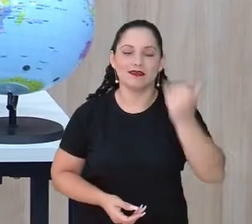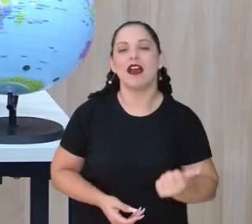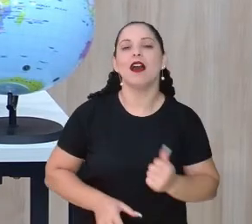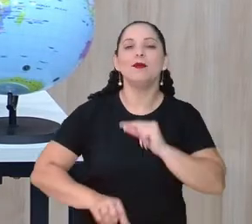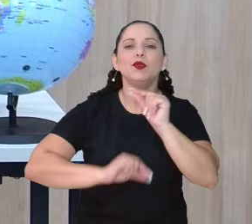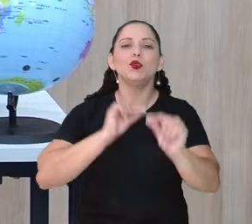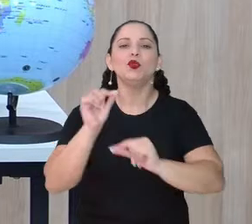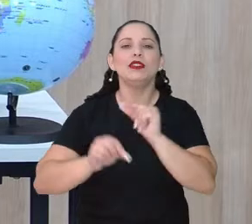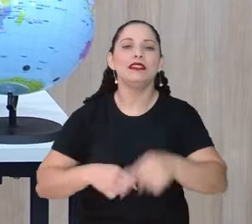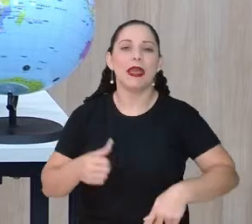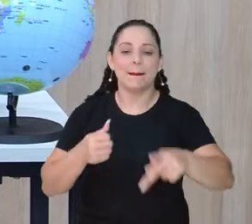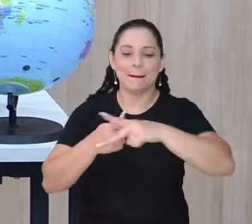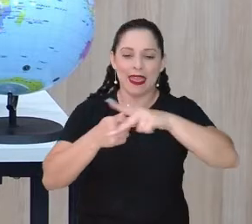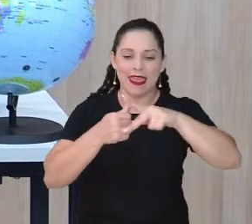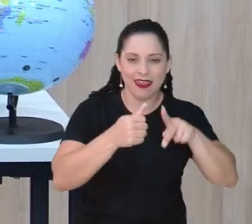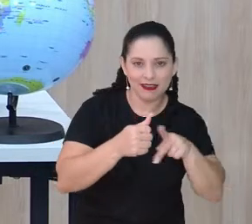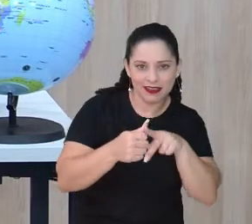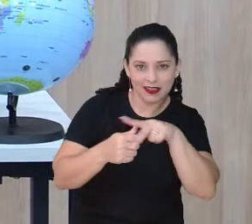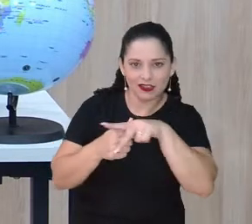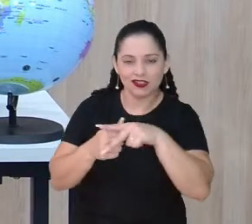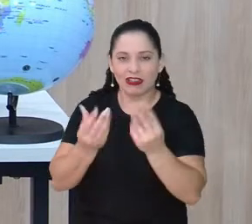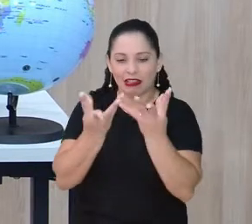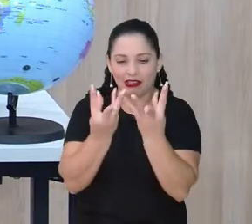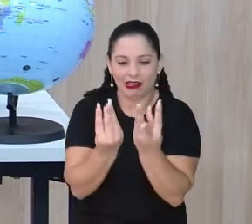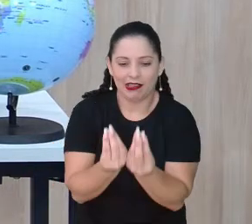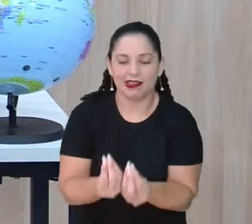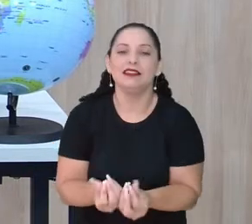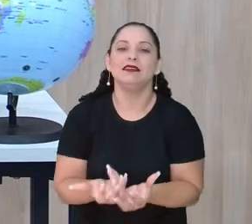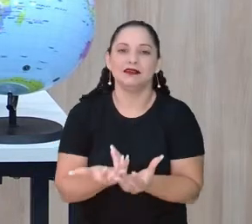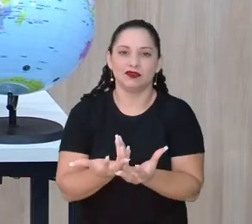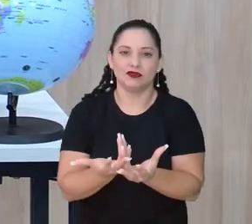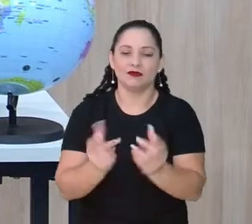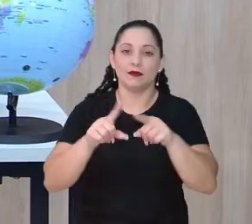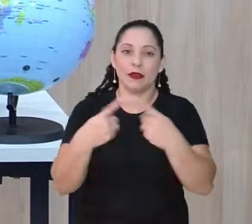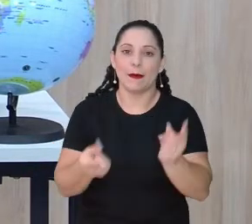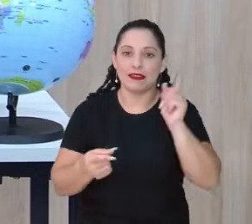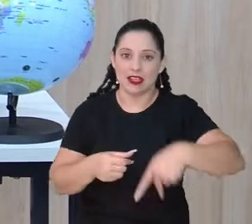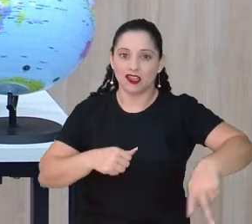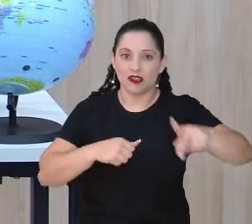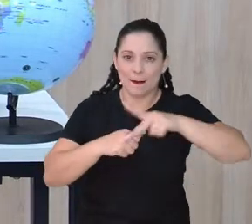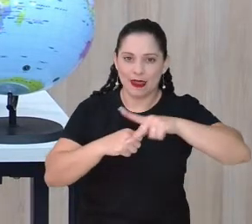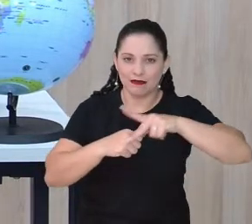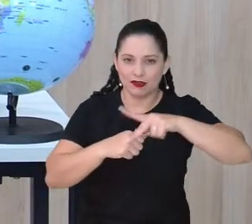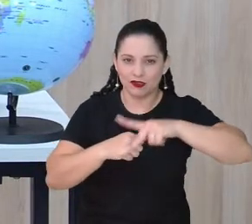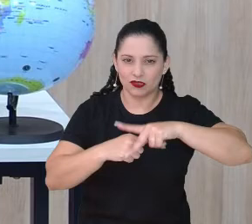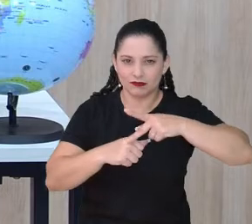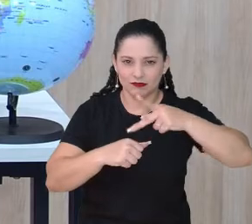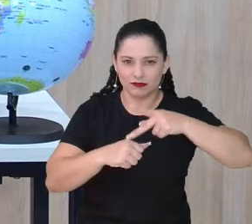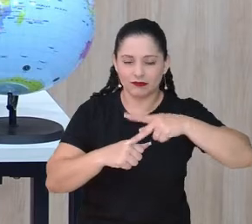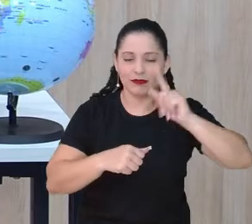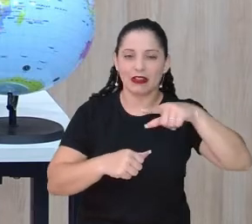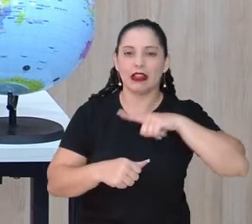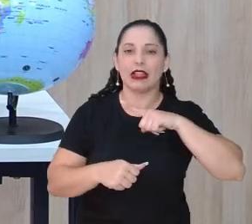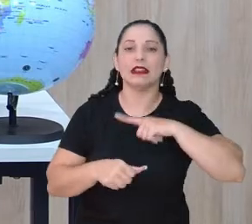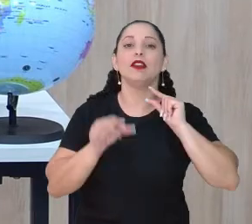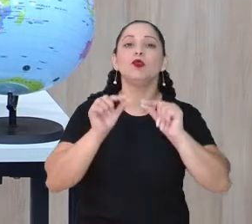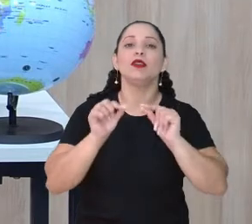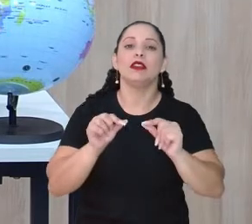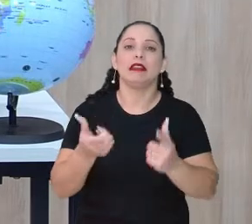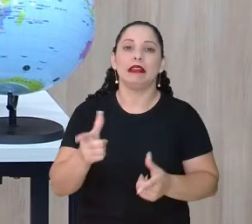de rochas derretidas, mas é importante a gente saber que essas rochas, elas contêm minerais e